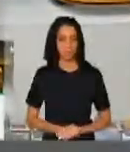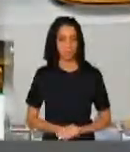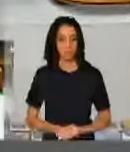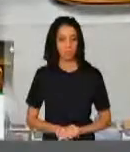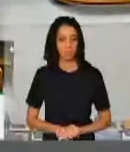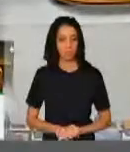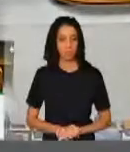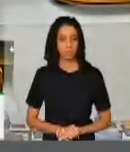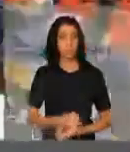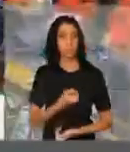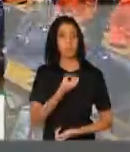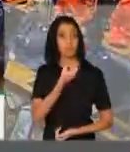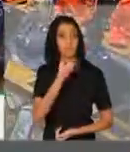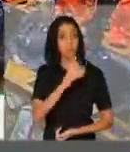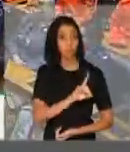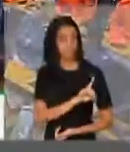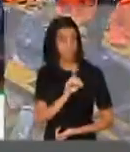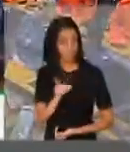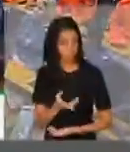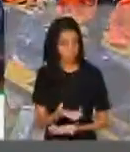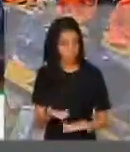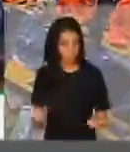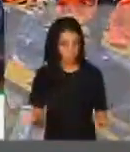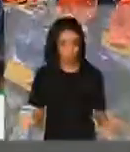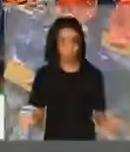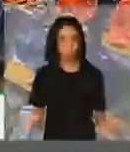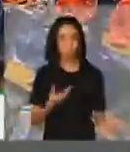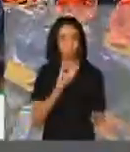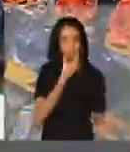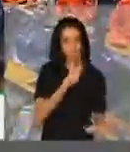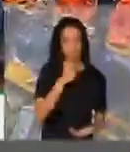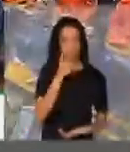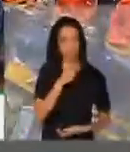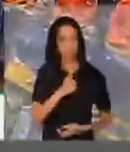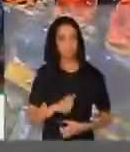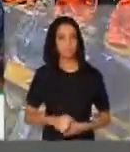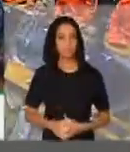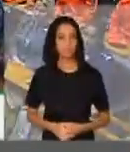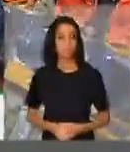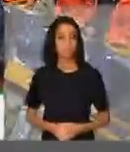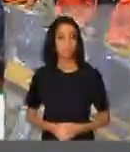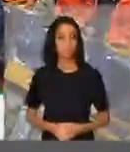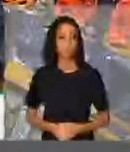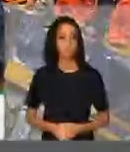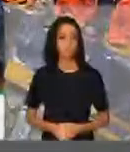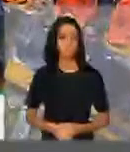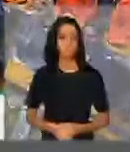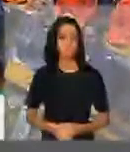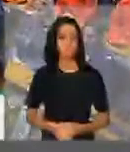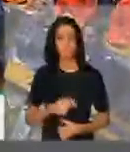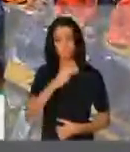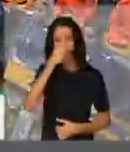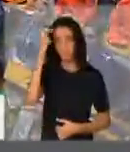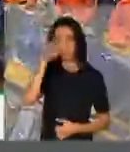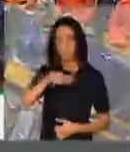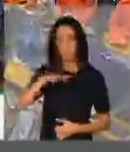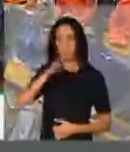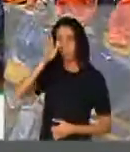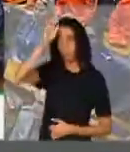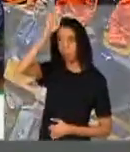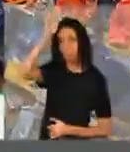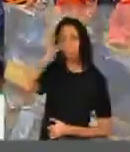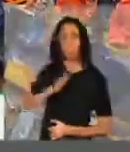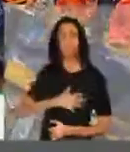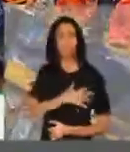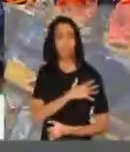bom dia senhores e as senhoras aqueles que compõem o bombeiro militar quero